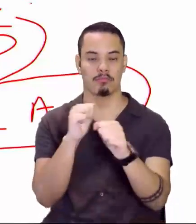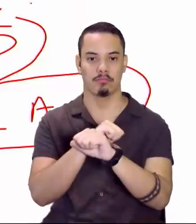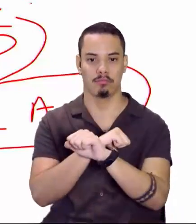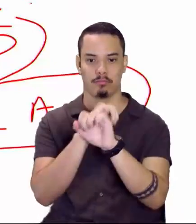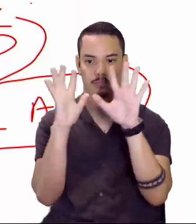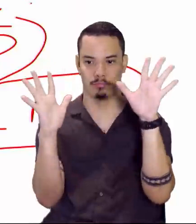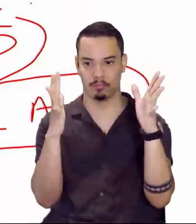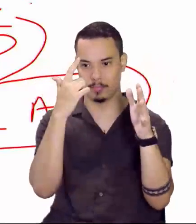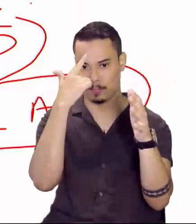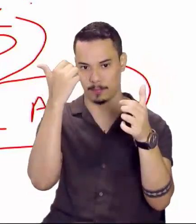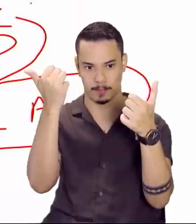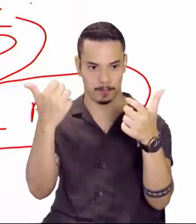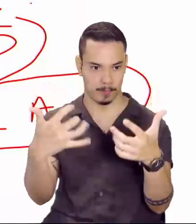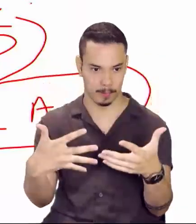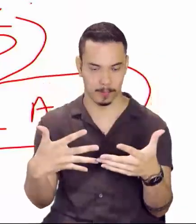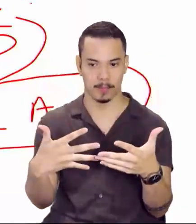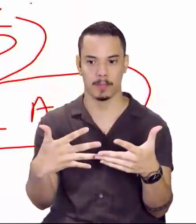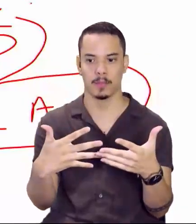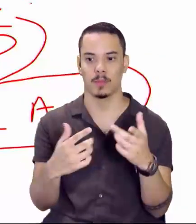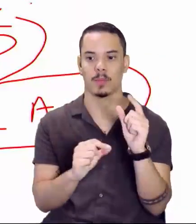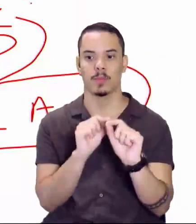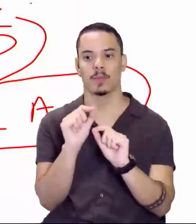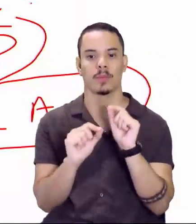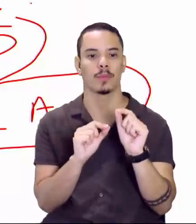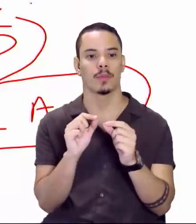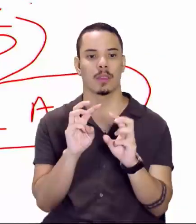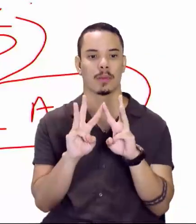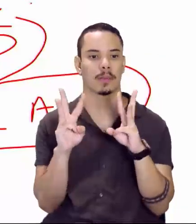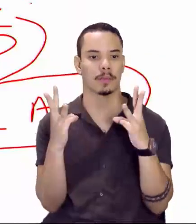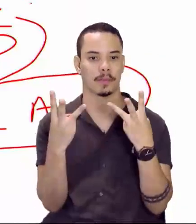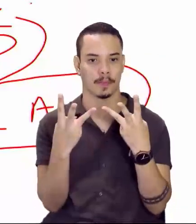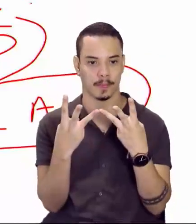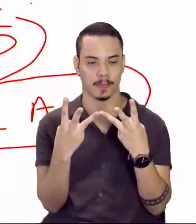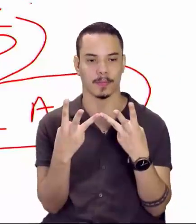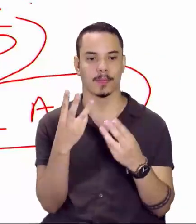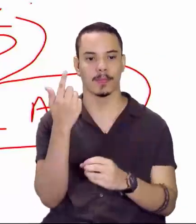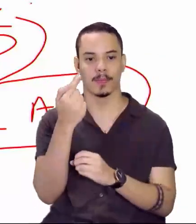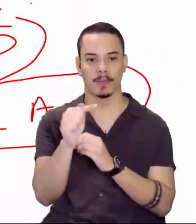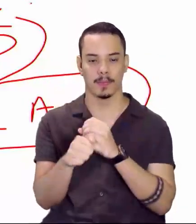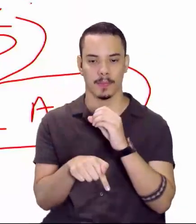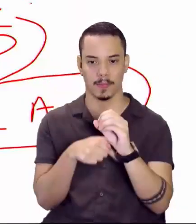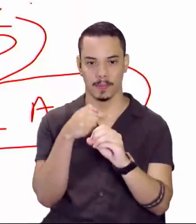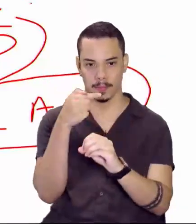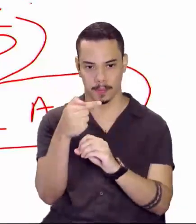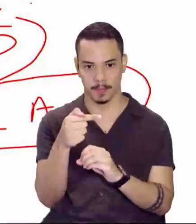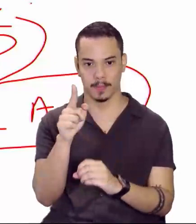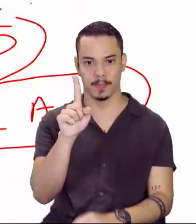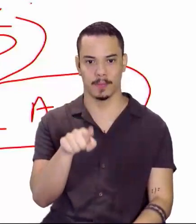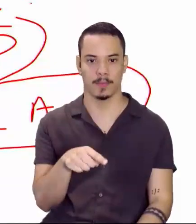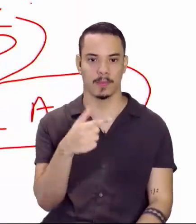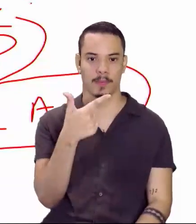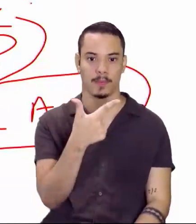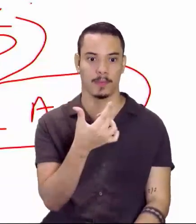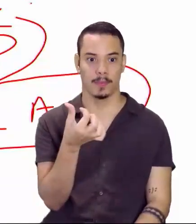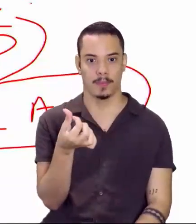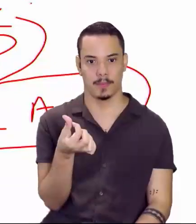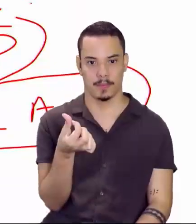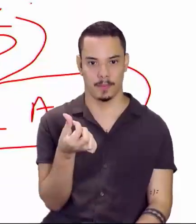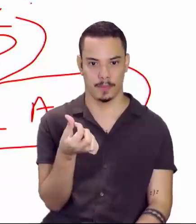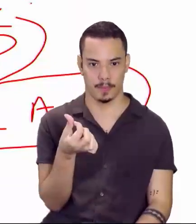gente? Só falando aqui que a massa atômica dele é